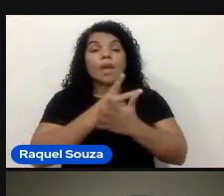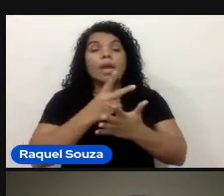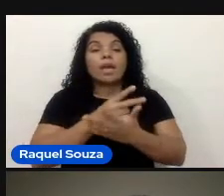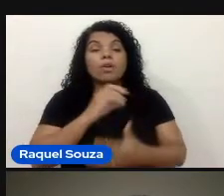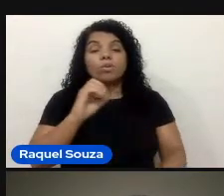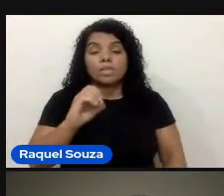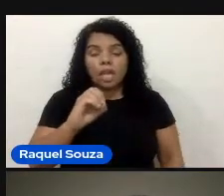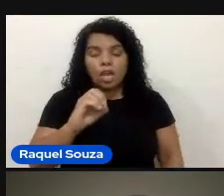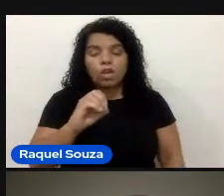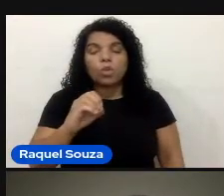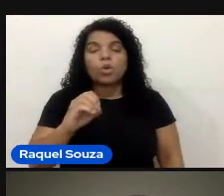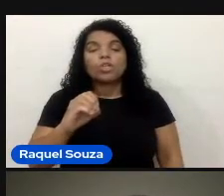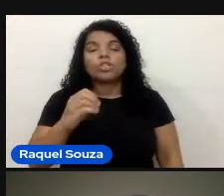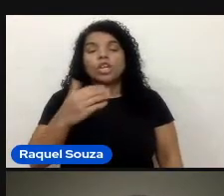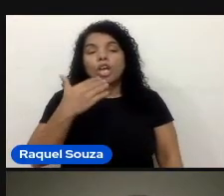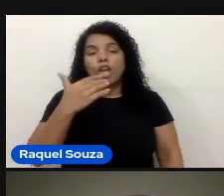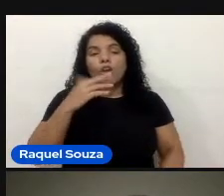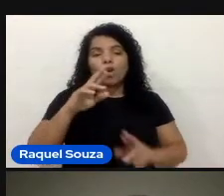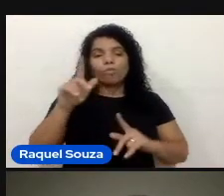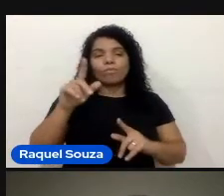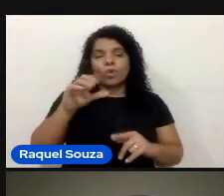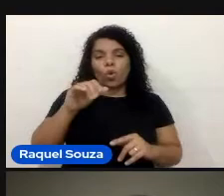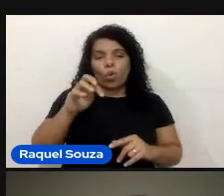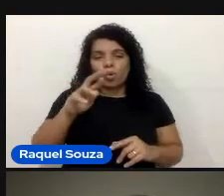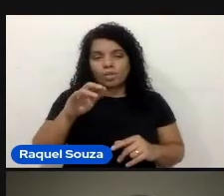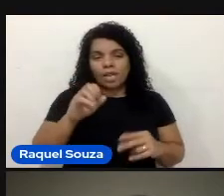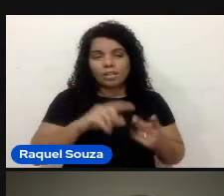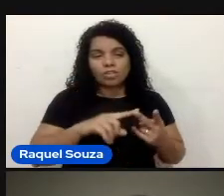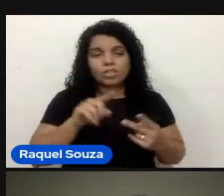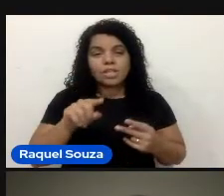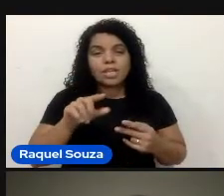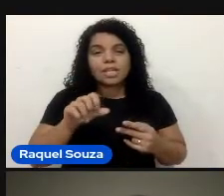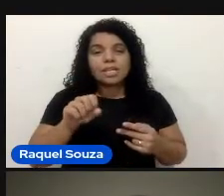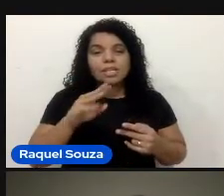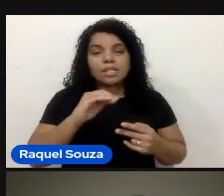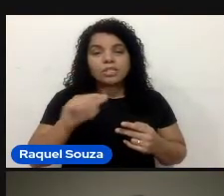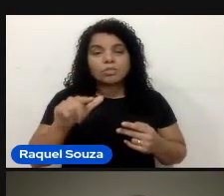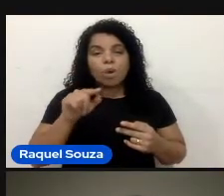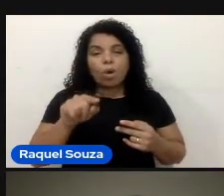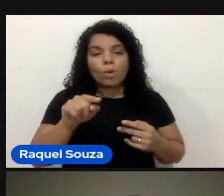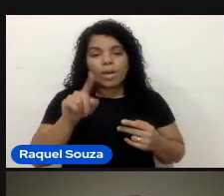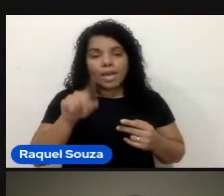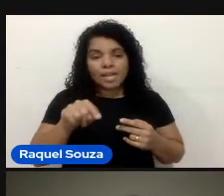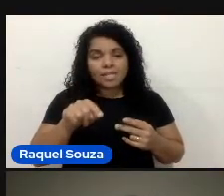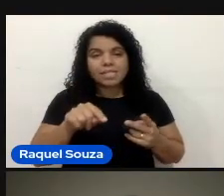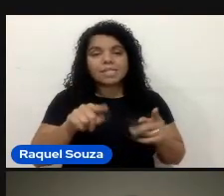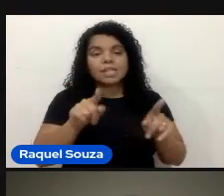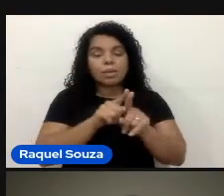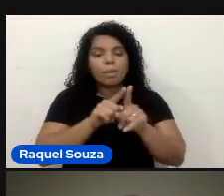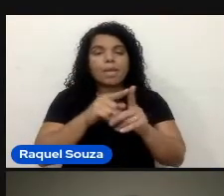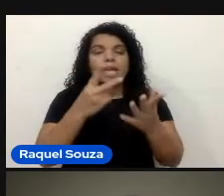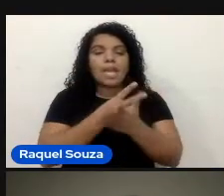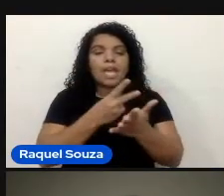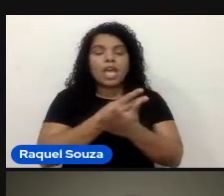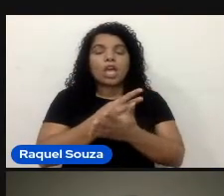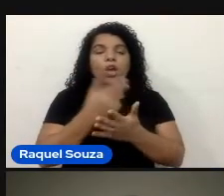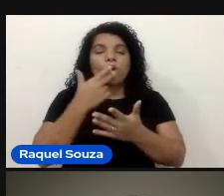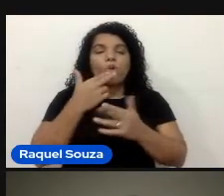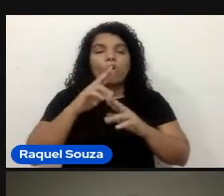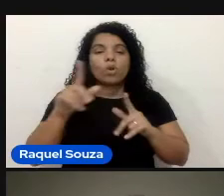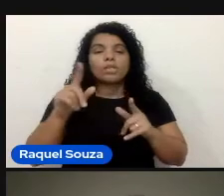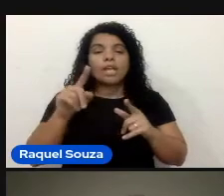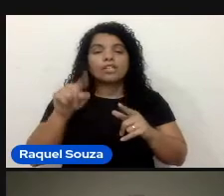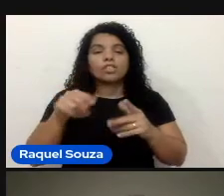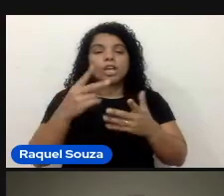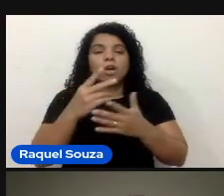contraste. Esse outro aqui, que é um small, que é um elemento small aqui, também está com erro de contraste, que aqui é o erro 0.